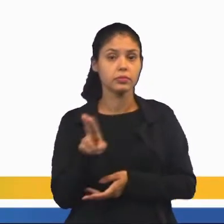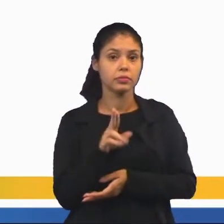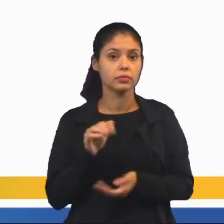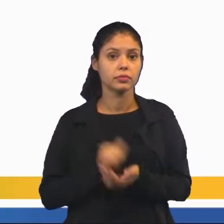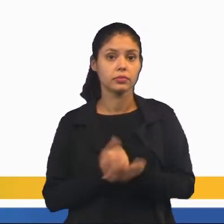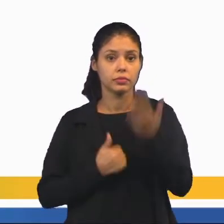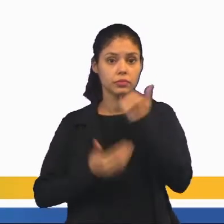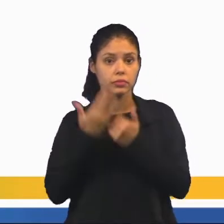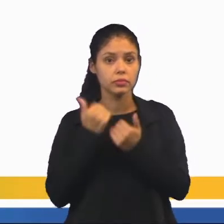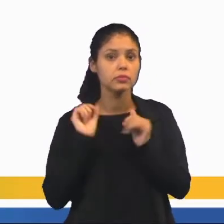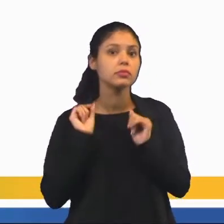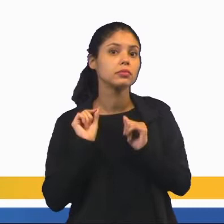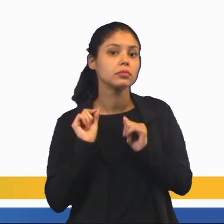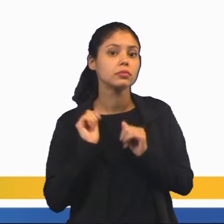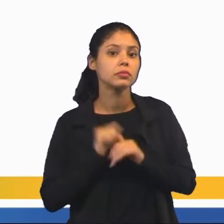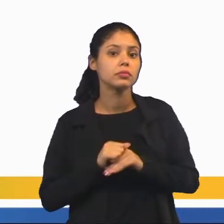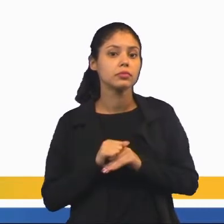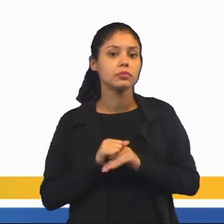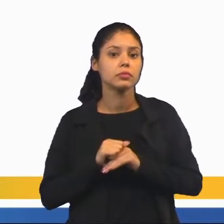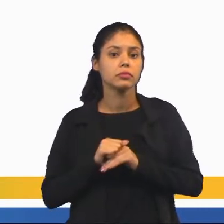chamamos de alimentos o quê?